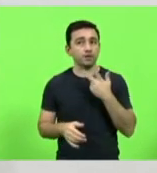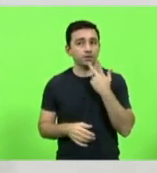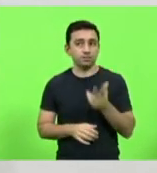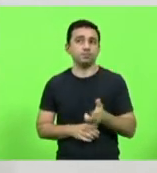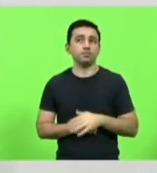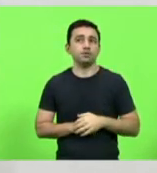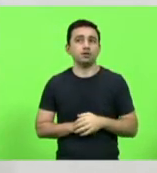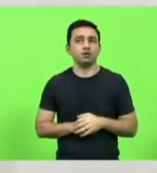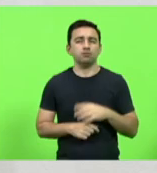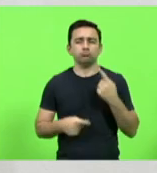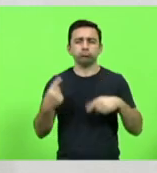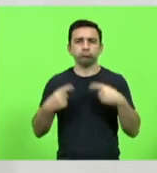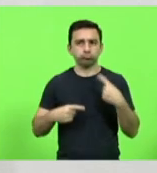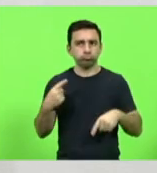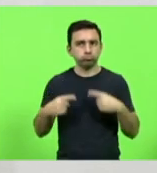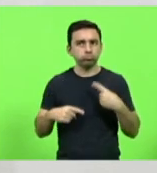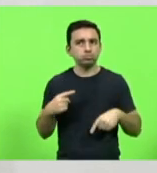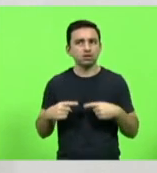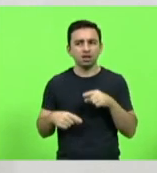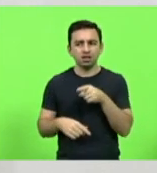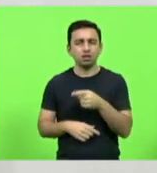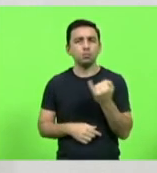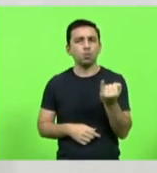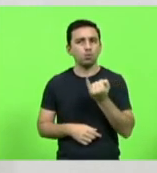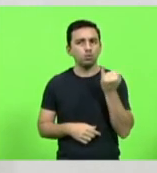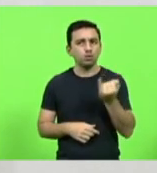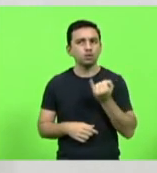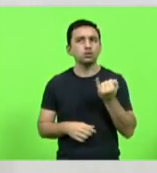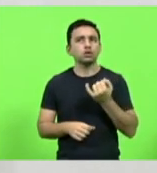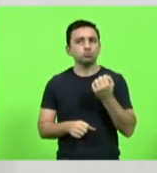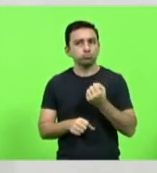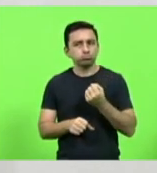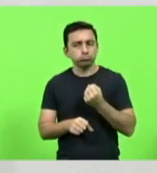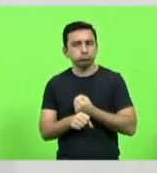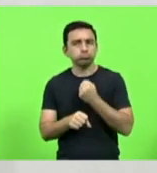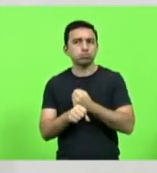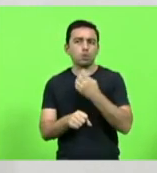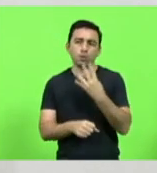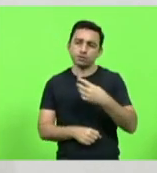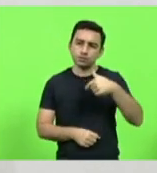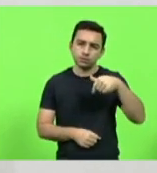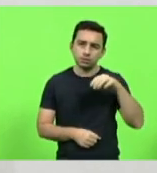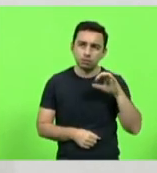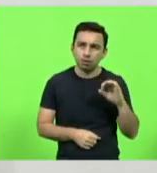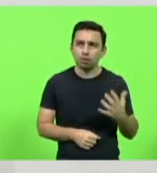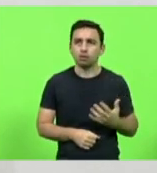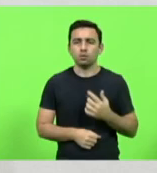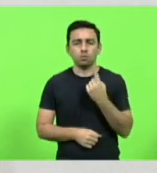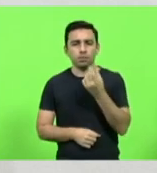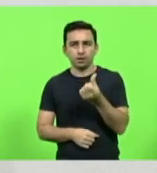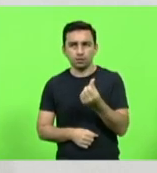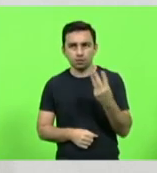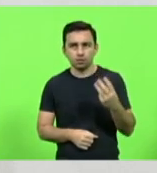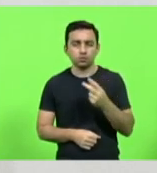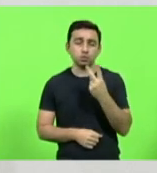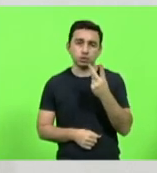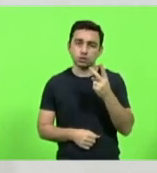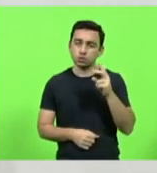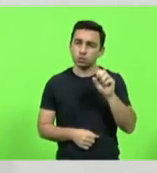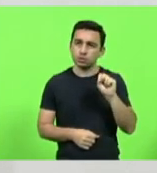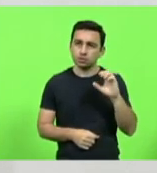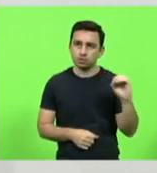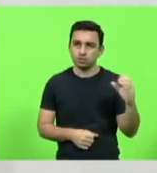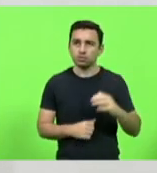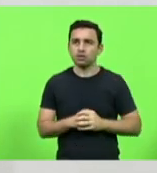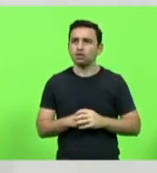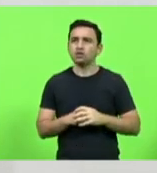Ninguém discute a importância das obras, seja 470, seja 163, seja 280.